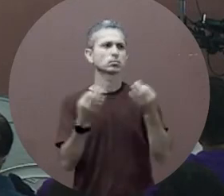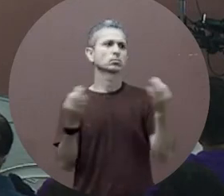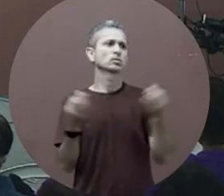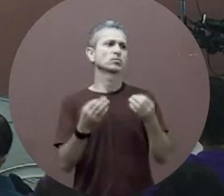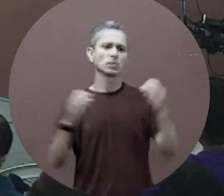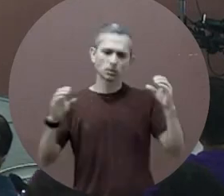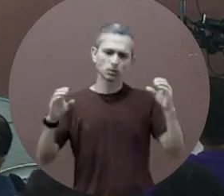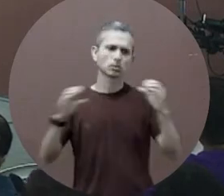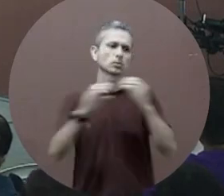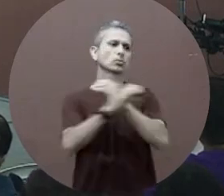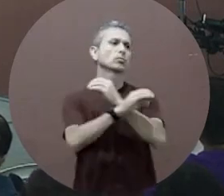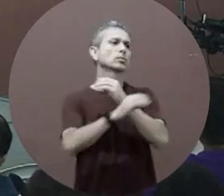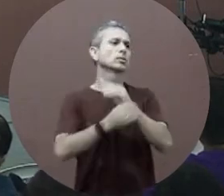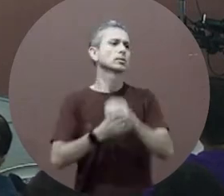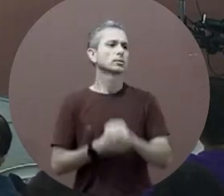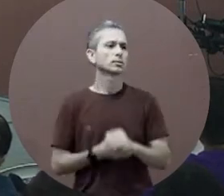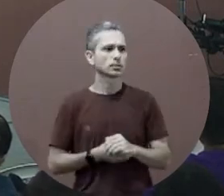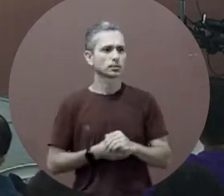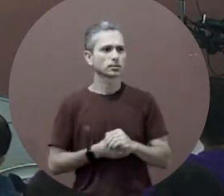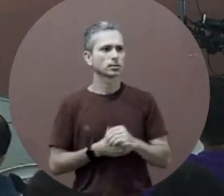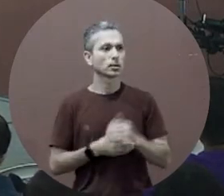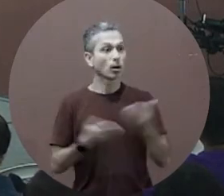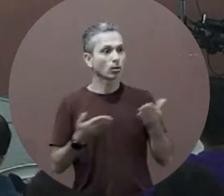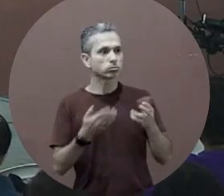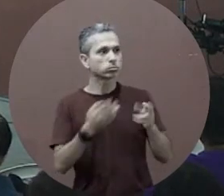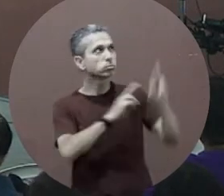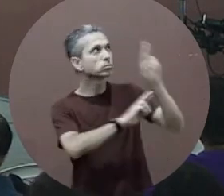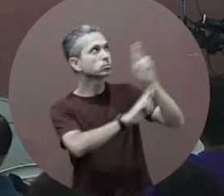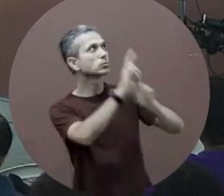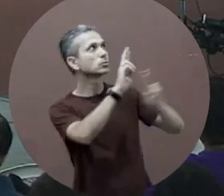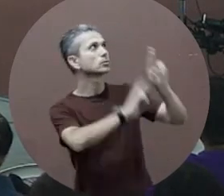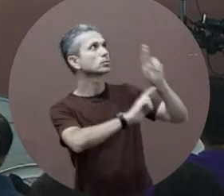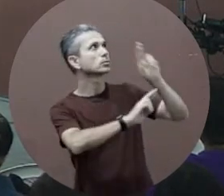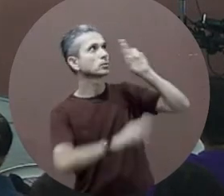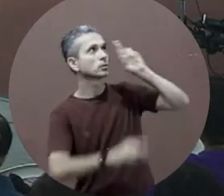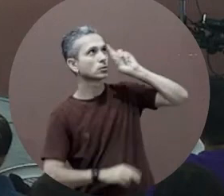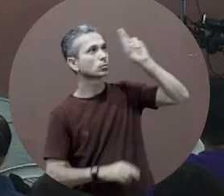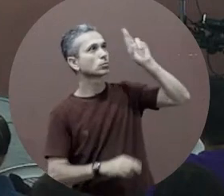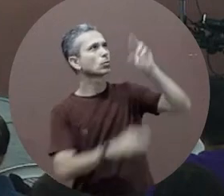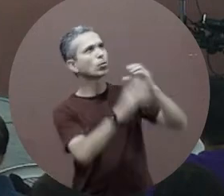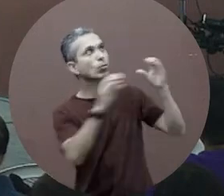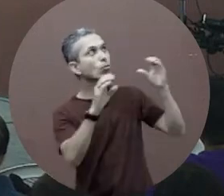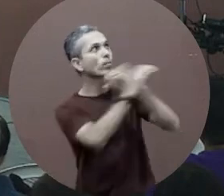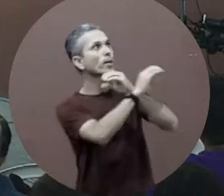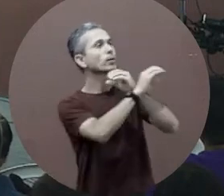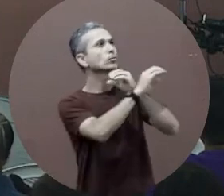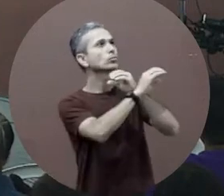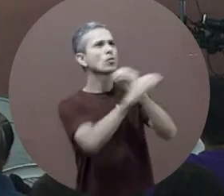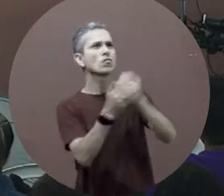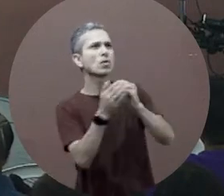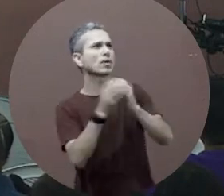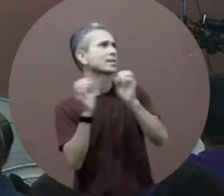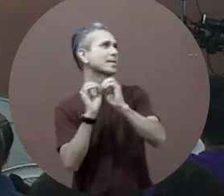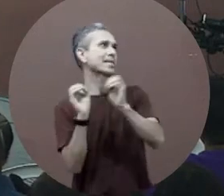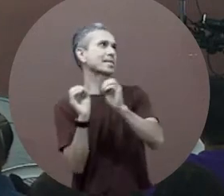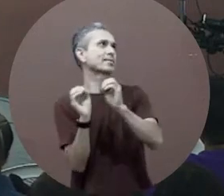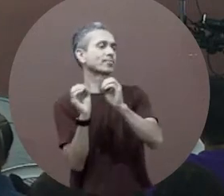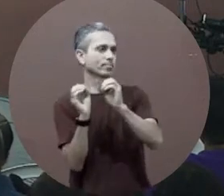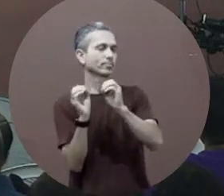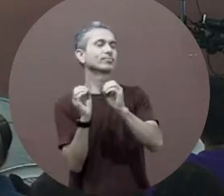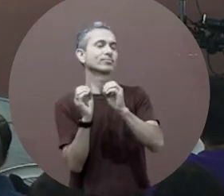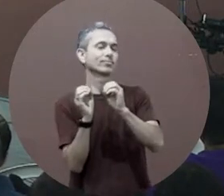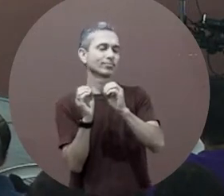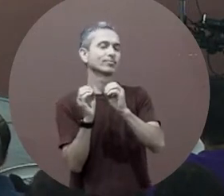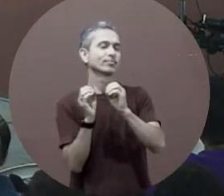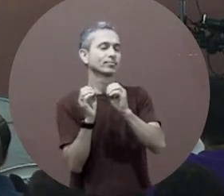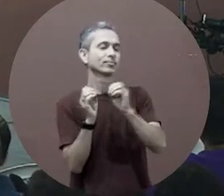Nós podemos nos relacionar com o Senhor de modo pleno, sem nada nos faltar daquilo que Deus